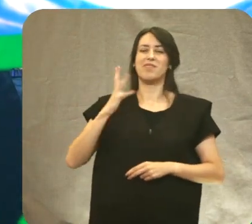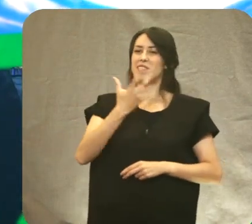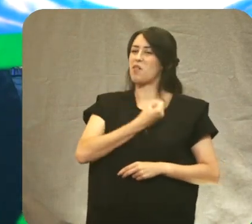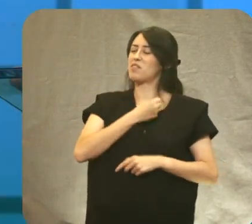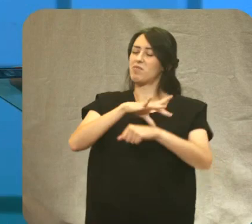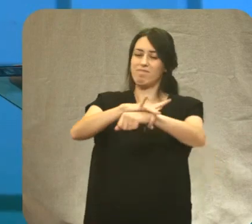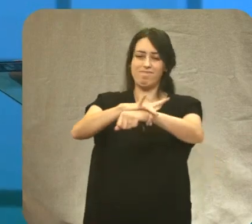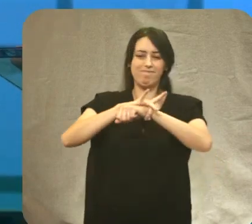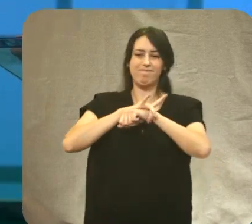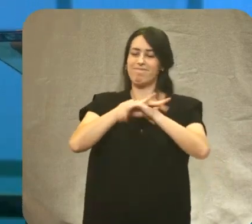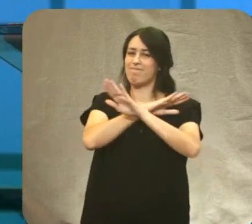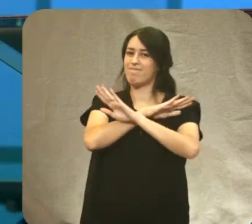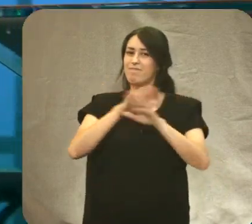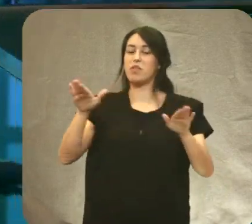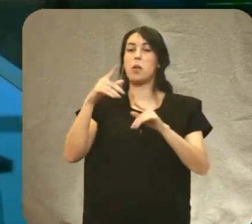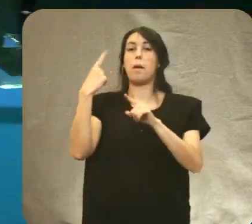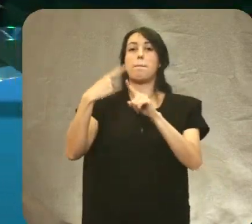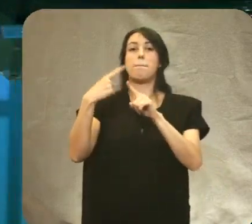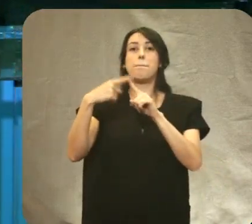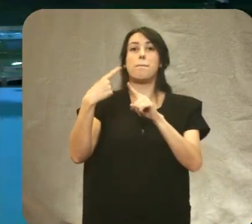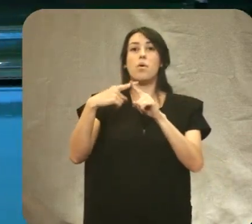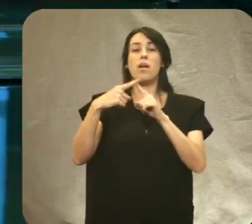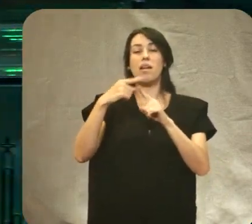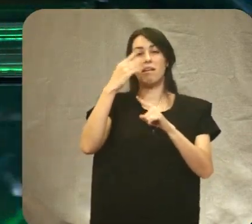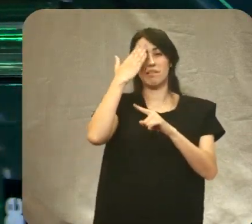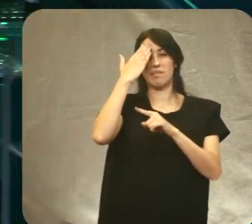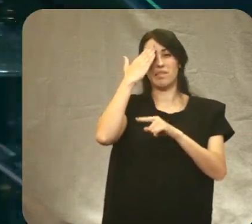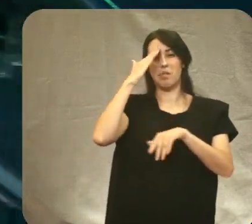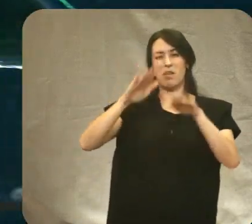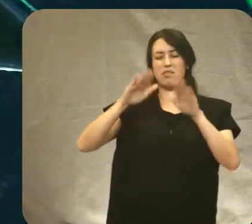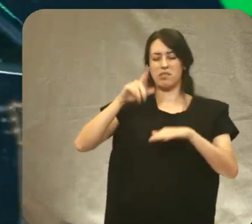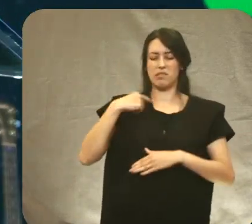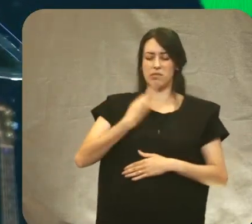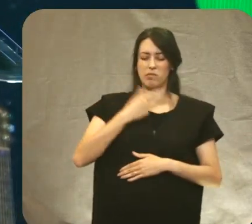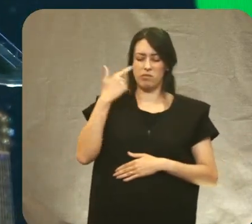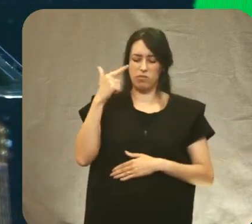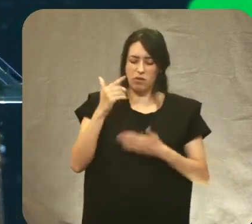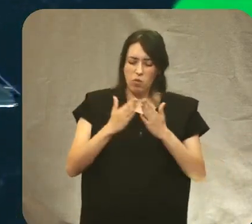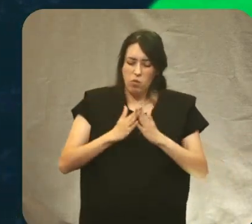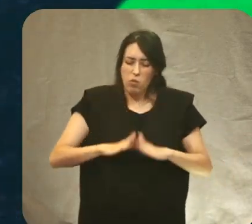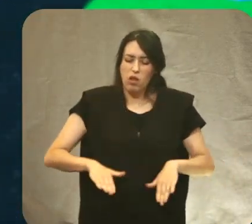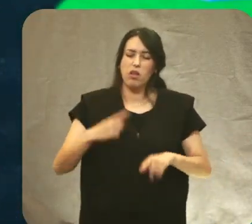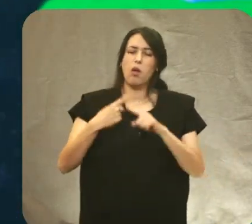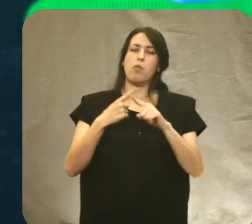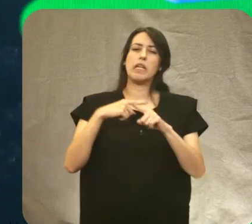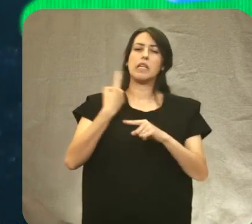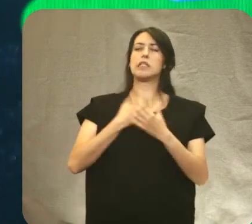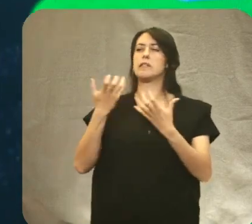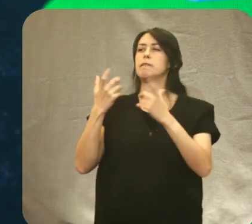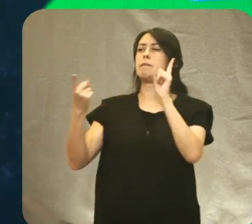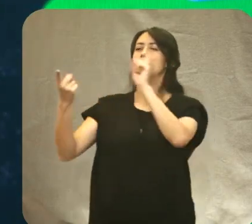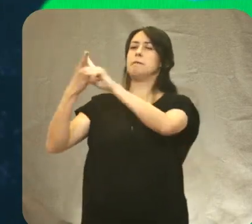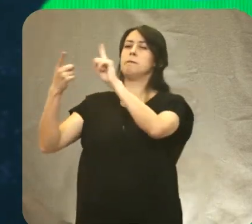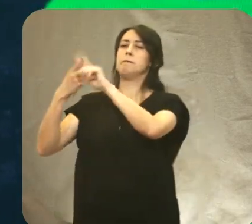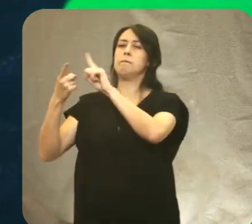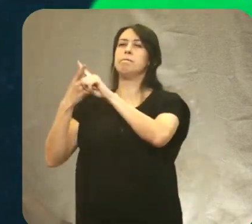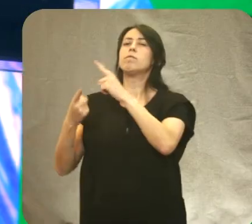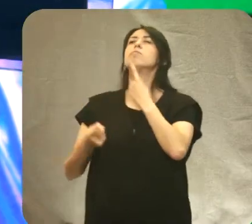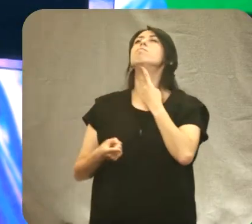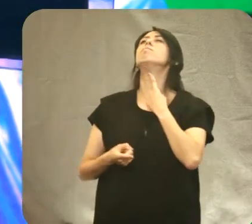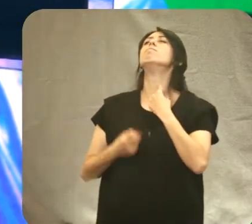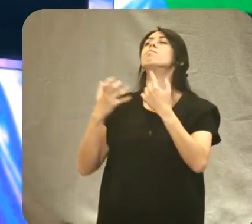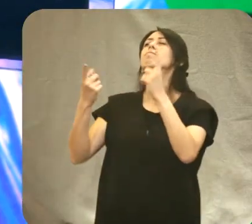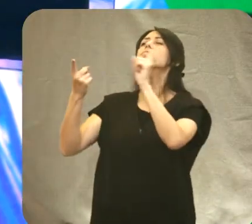garantida. Sabe por que a unidade não acontece? Porque a gente não leva desaforo para casa. A unidade não